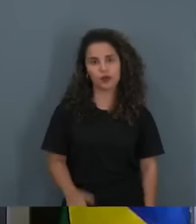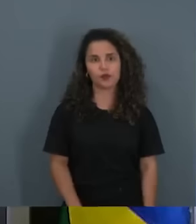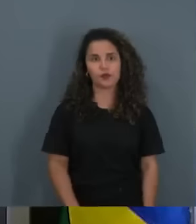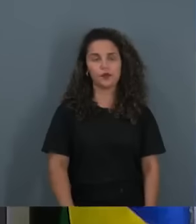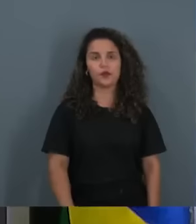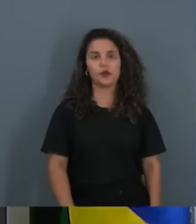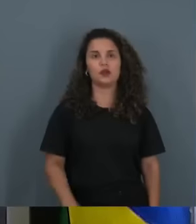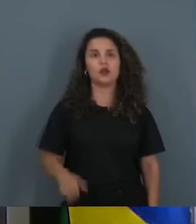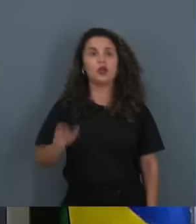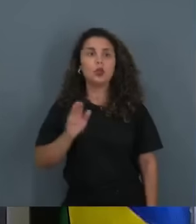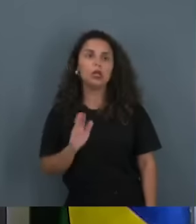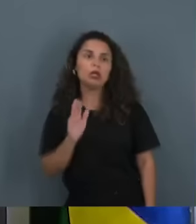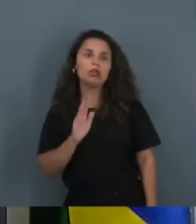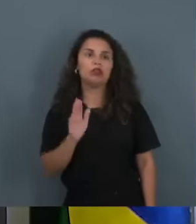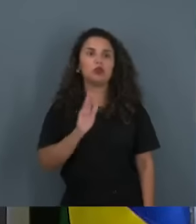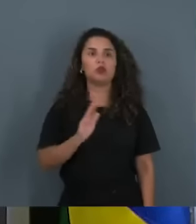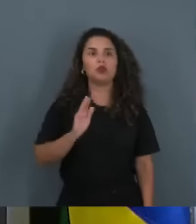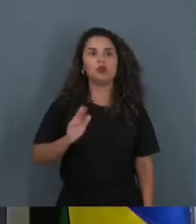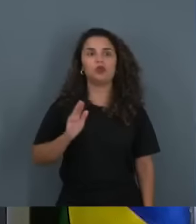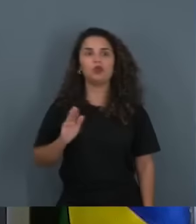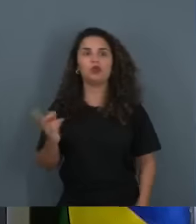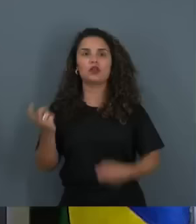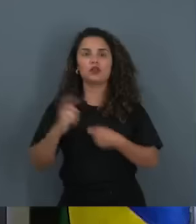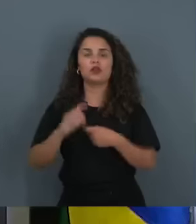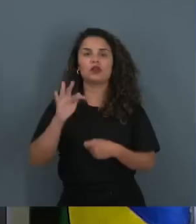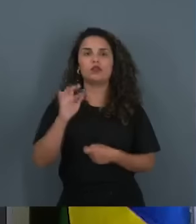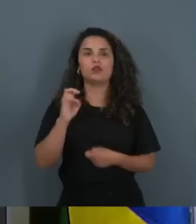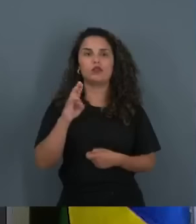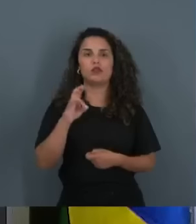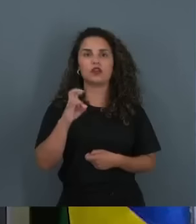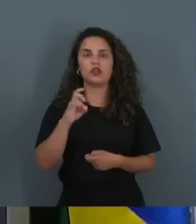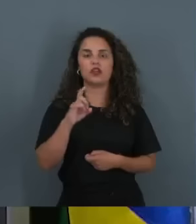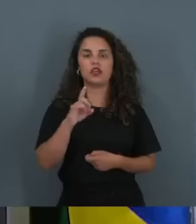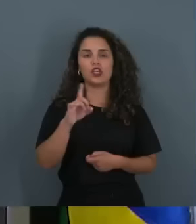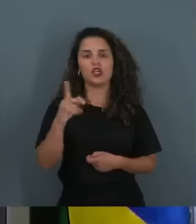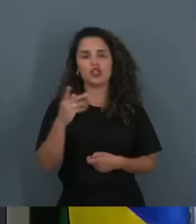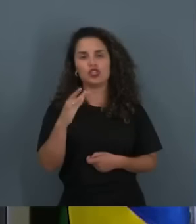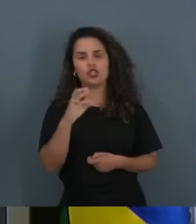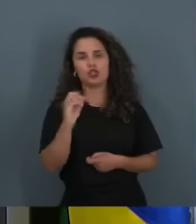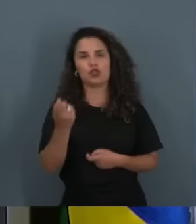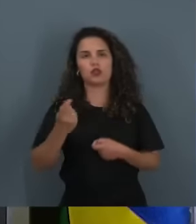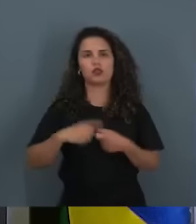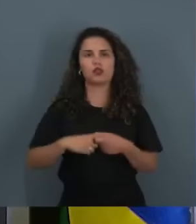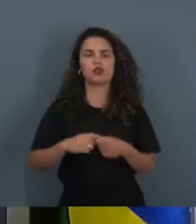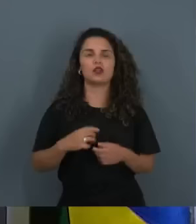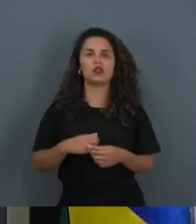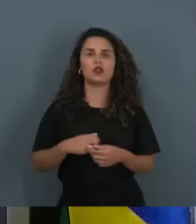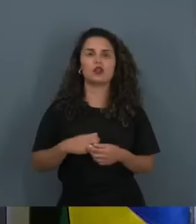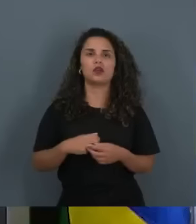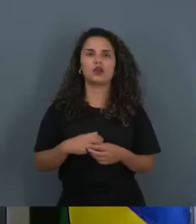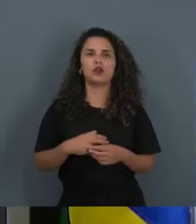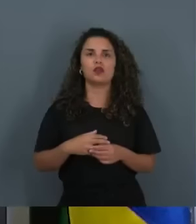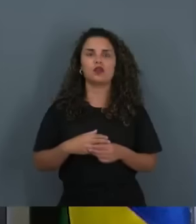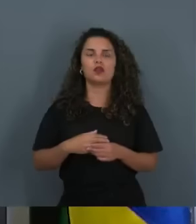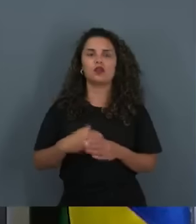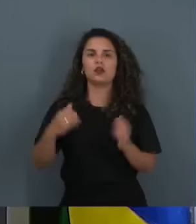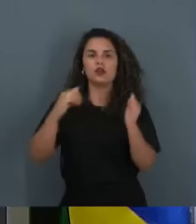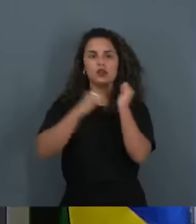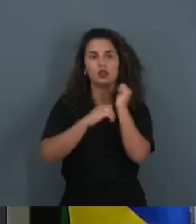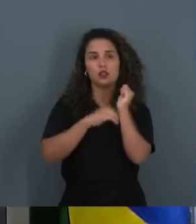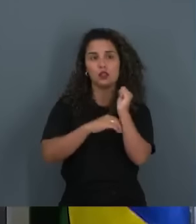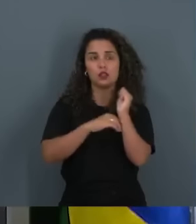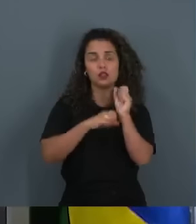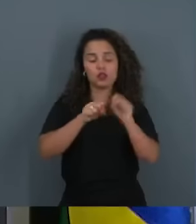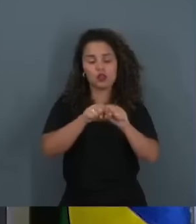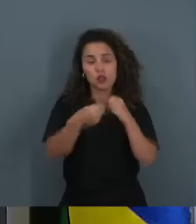O Lulinha, já não deixaram trazer o Frei Chico, não deixaram trazer o Lulinha. Mas agora estão chegando, o sigilo foi quebrado, e